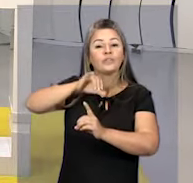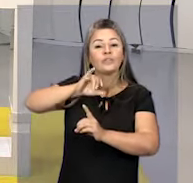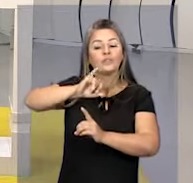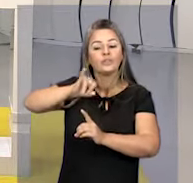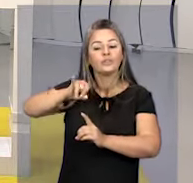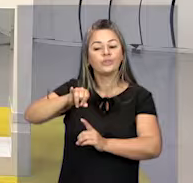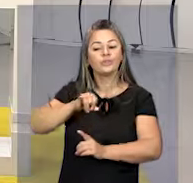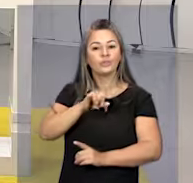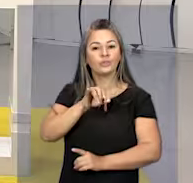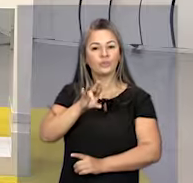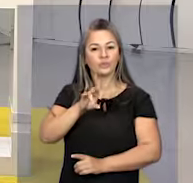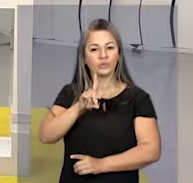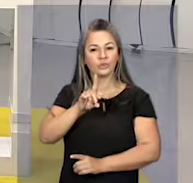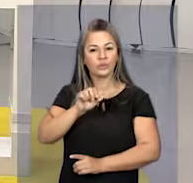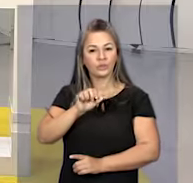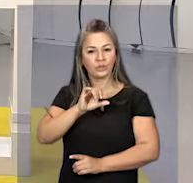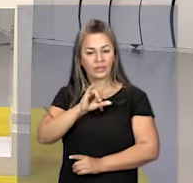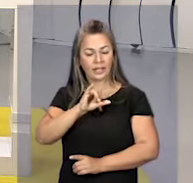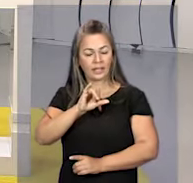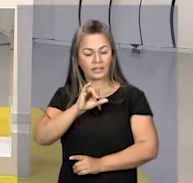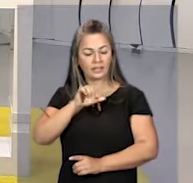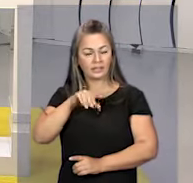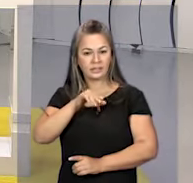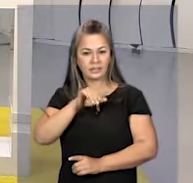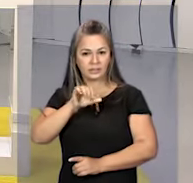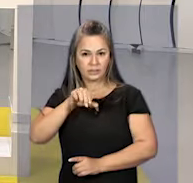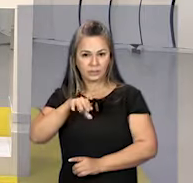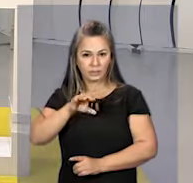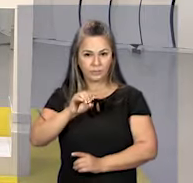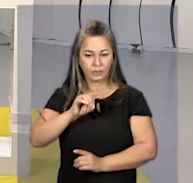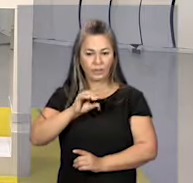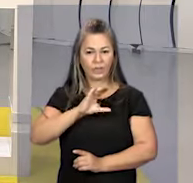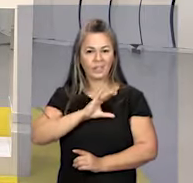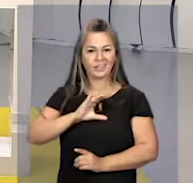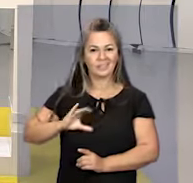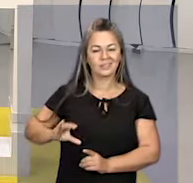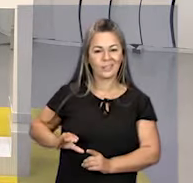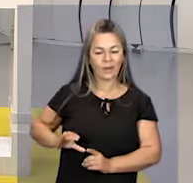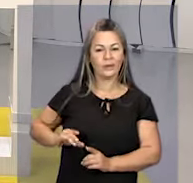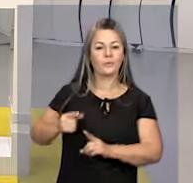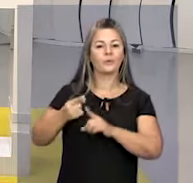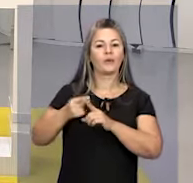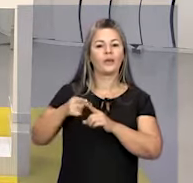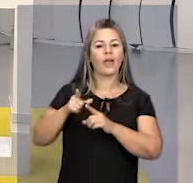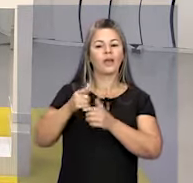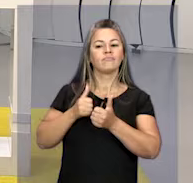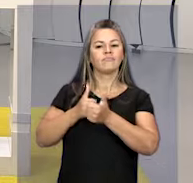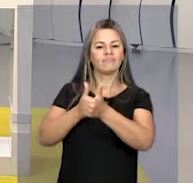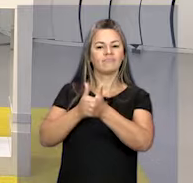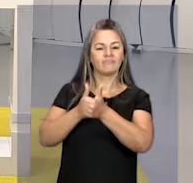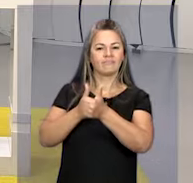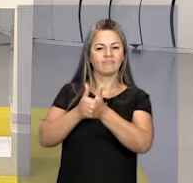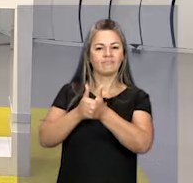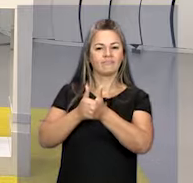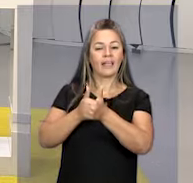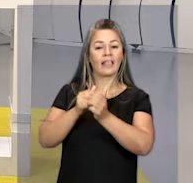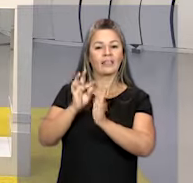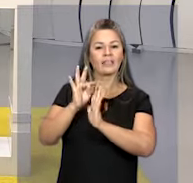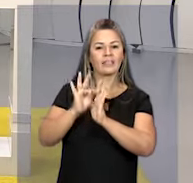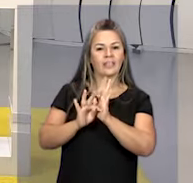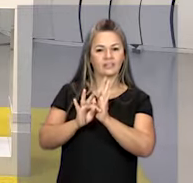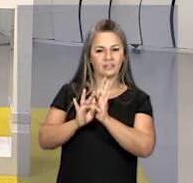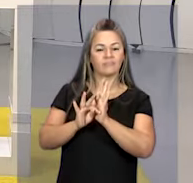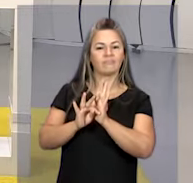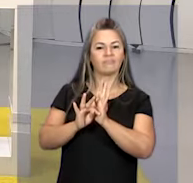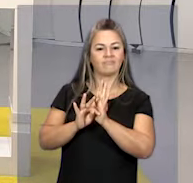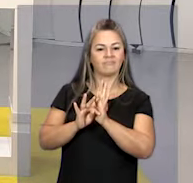ela nasce dentro do judaísmo, mas os cristãos também seguem alguns textos do judaísmo, que